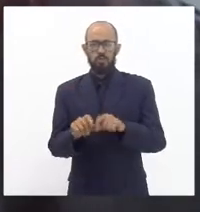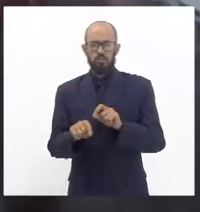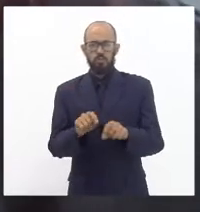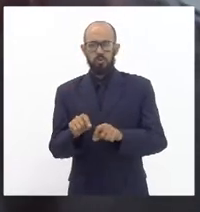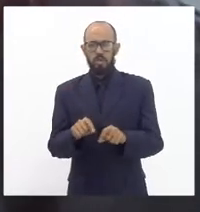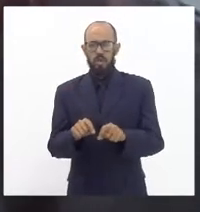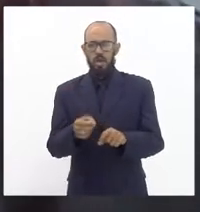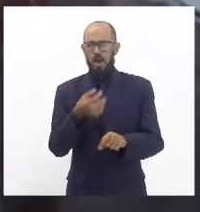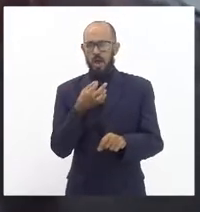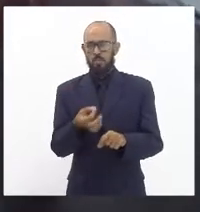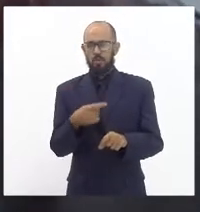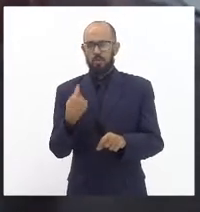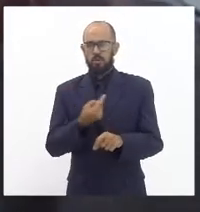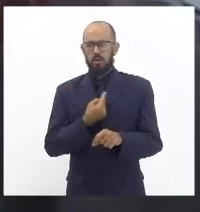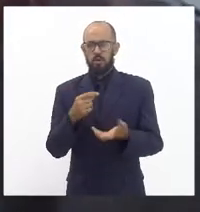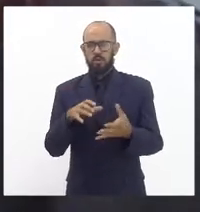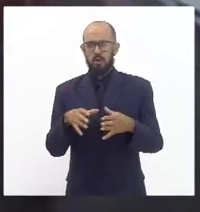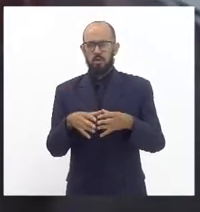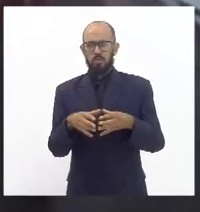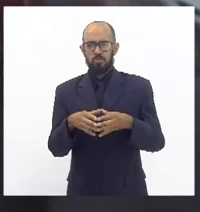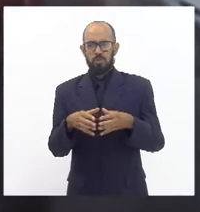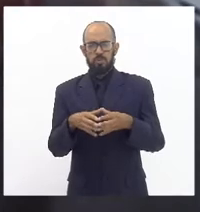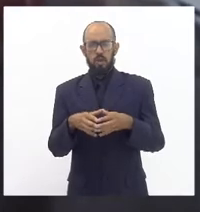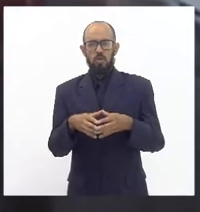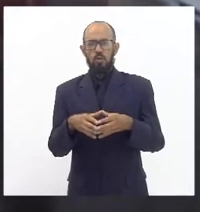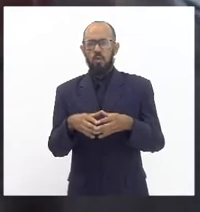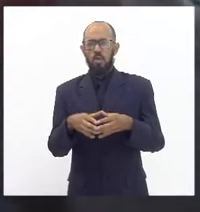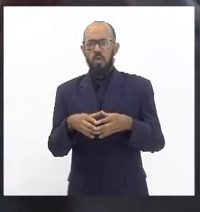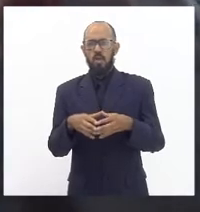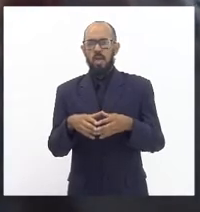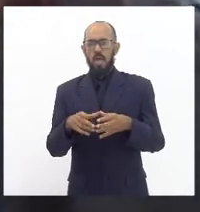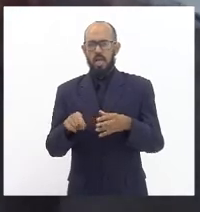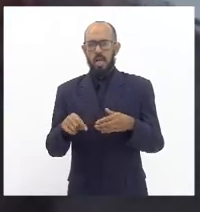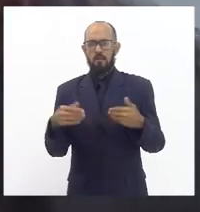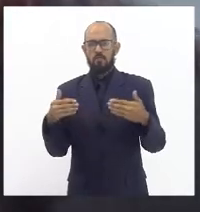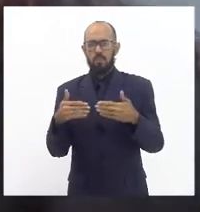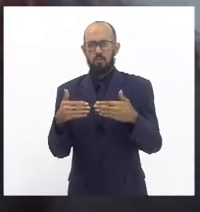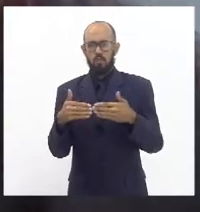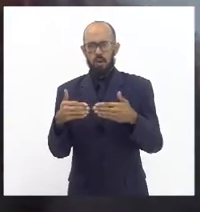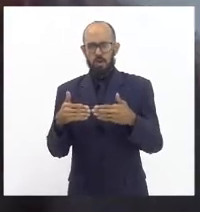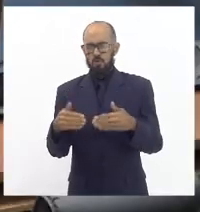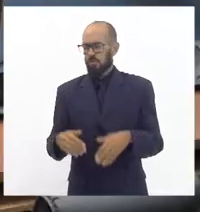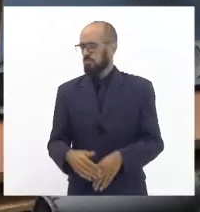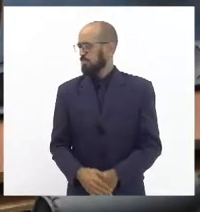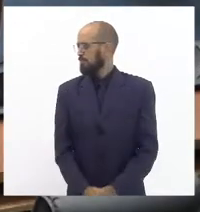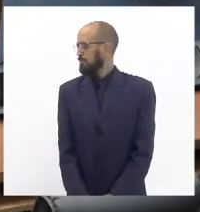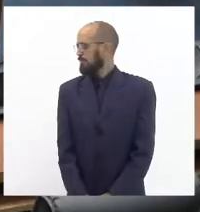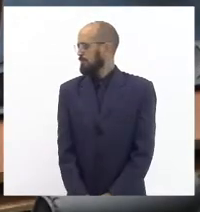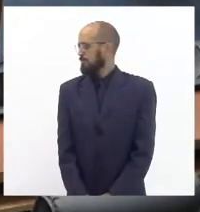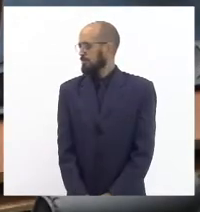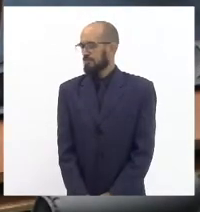parecer da nossa comissão não poderia ser diferente favorável ao projeto